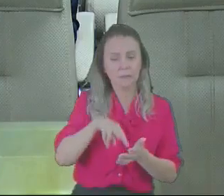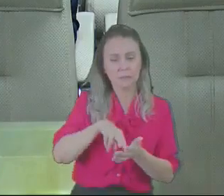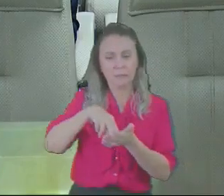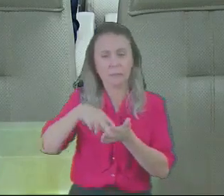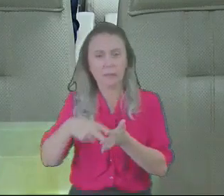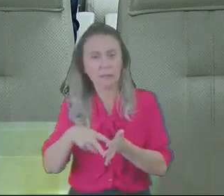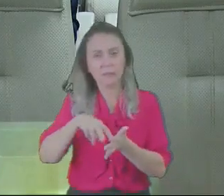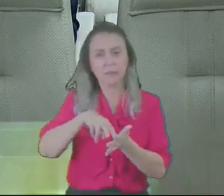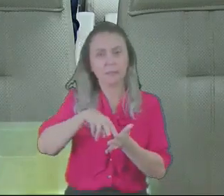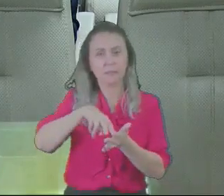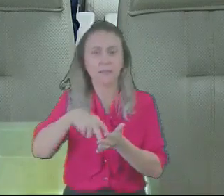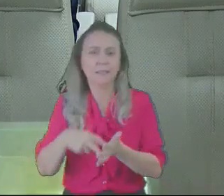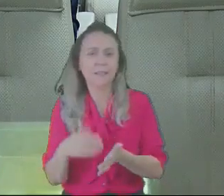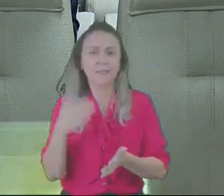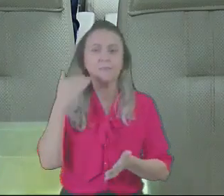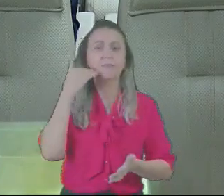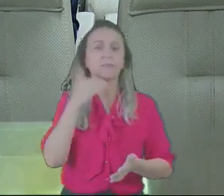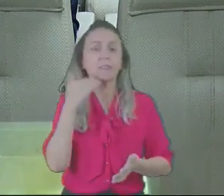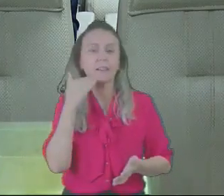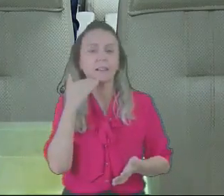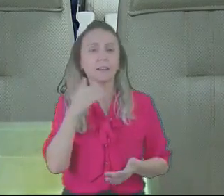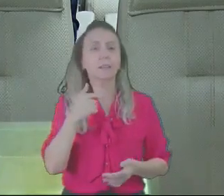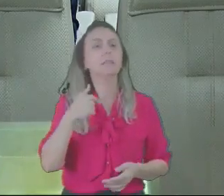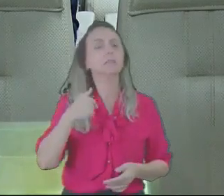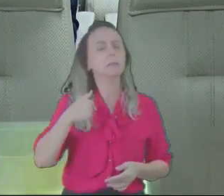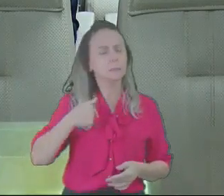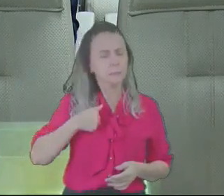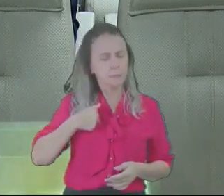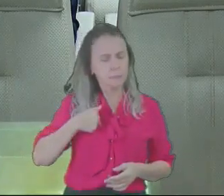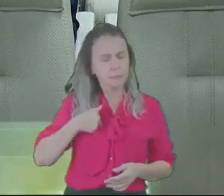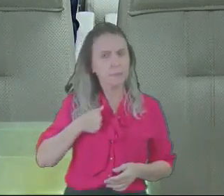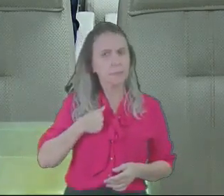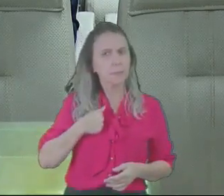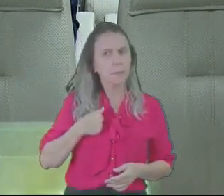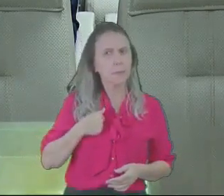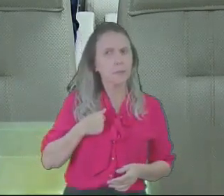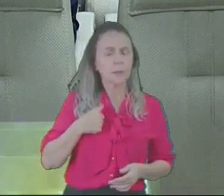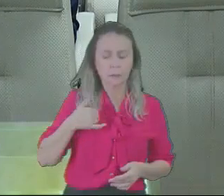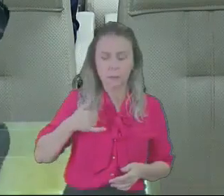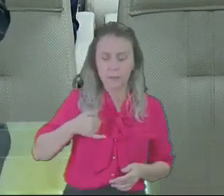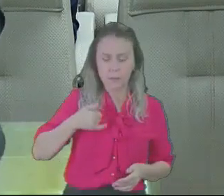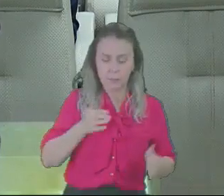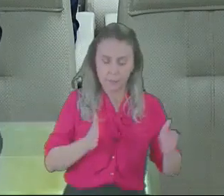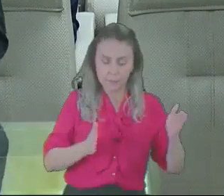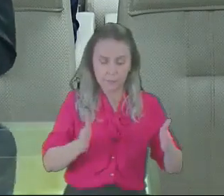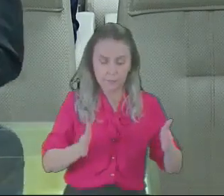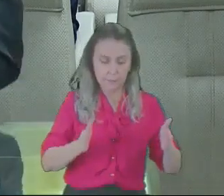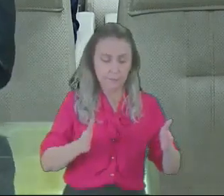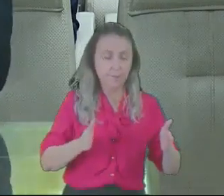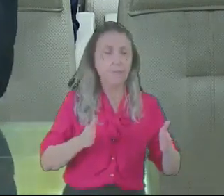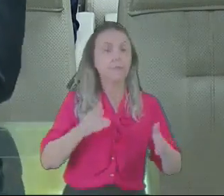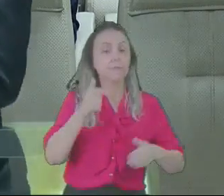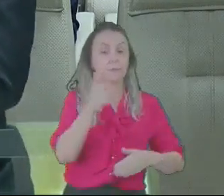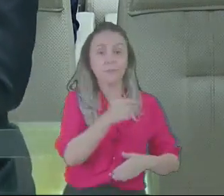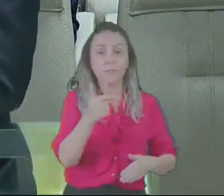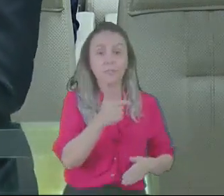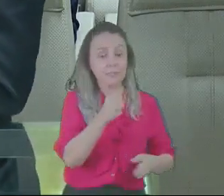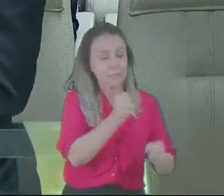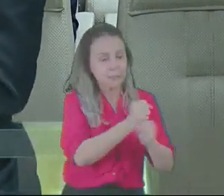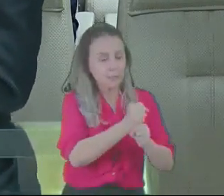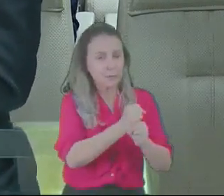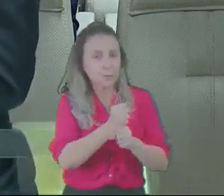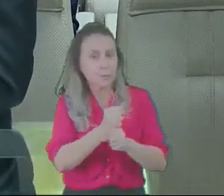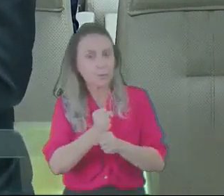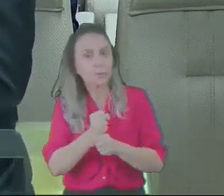passo raro eu vi 22 anos na religião Romana e eu fazia peregrinações eu